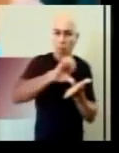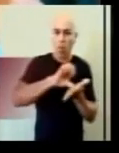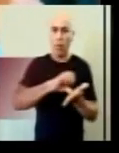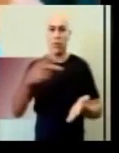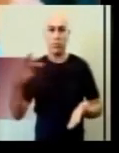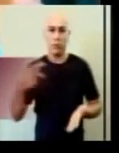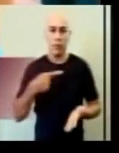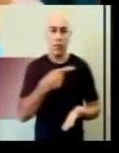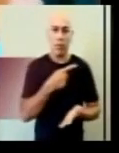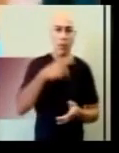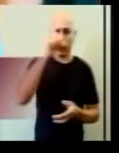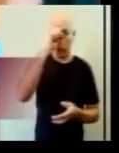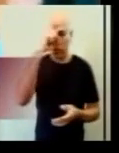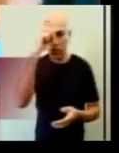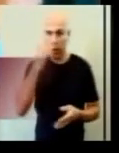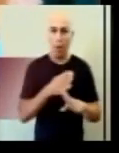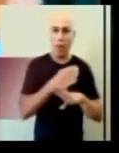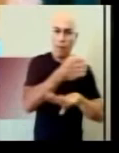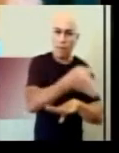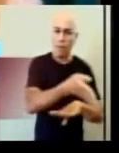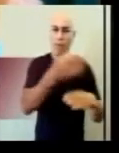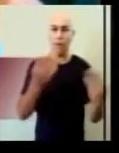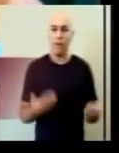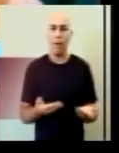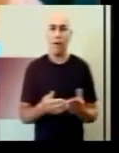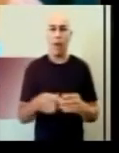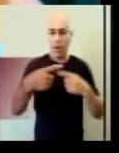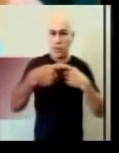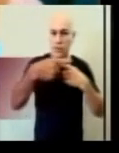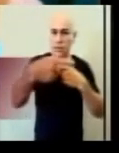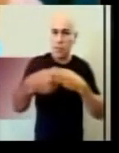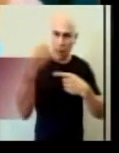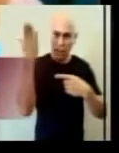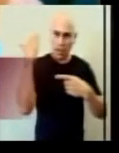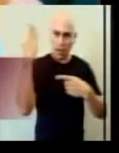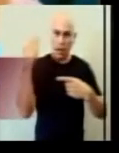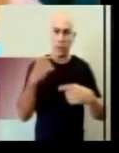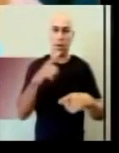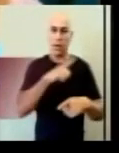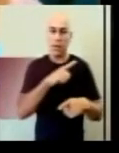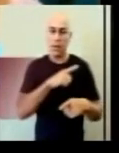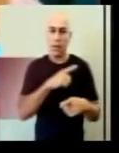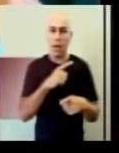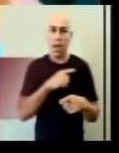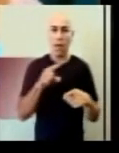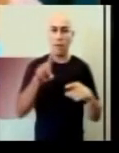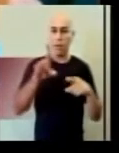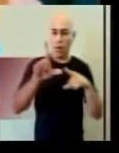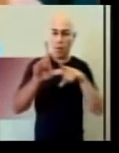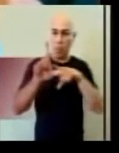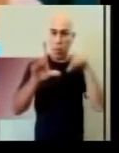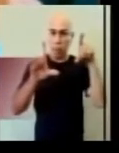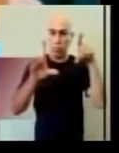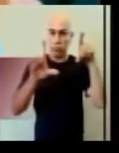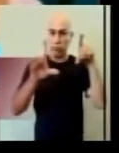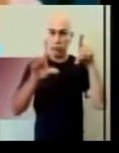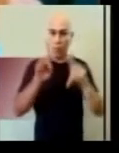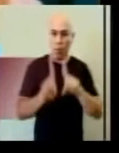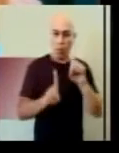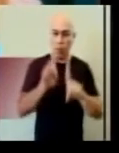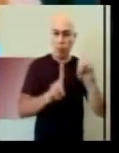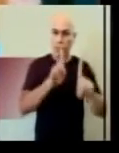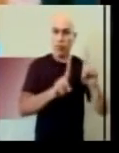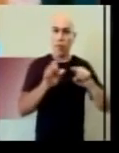Como vocês veem, naquela mesma semana ali, nós tivemos um pico em 3 semanas